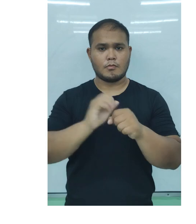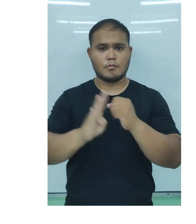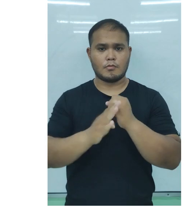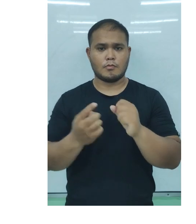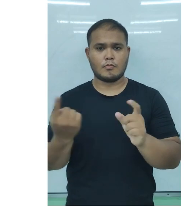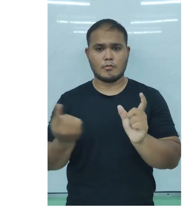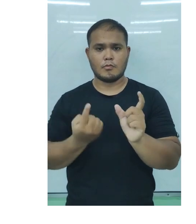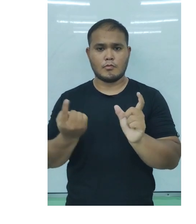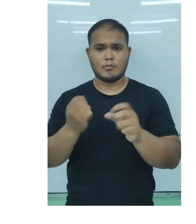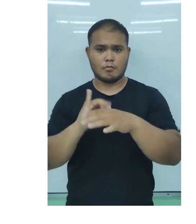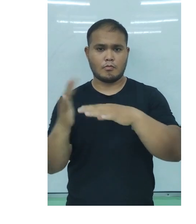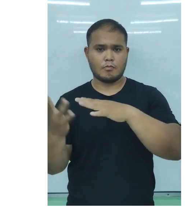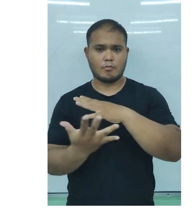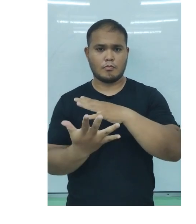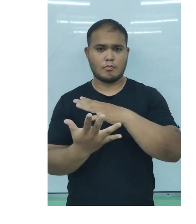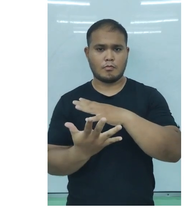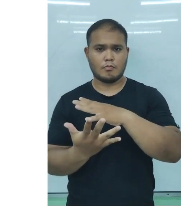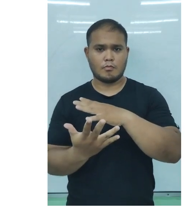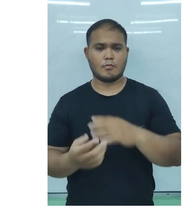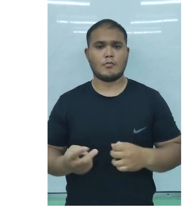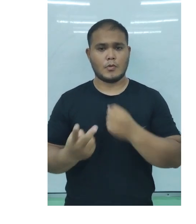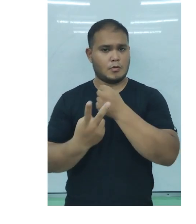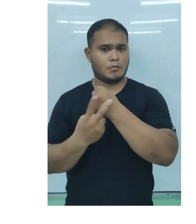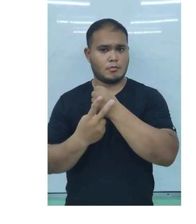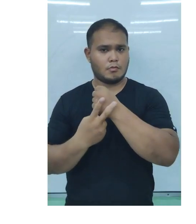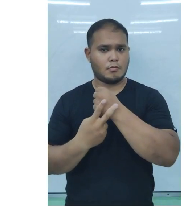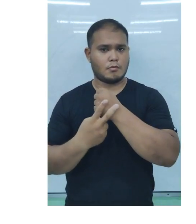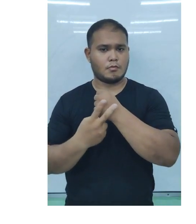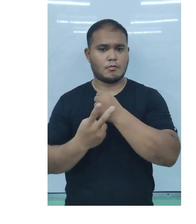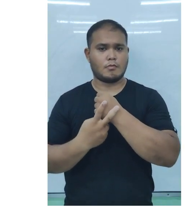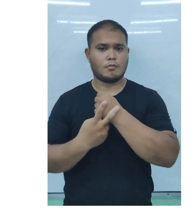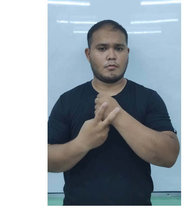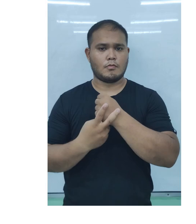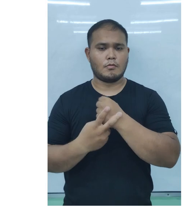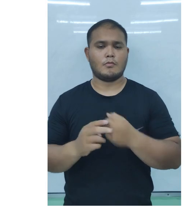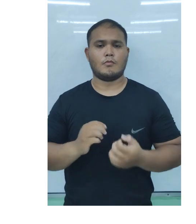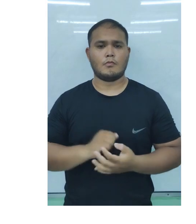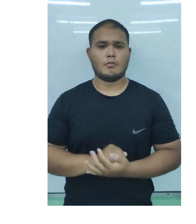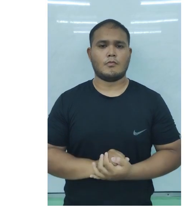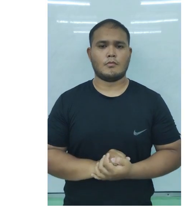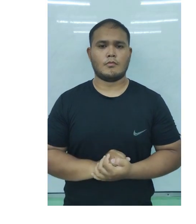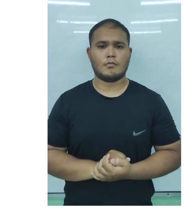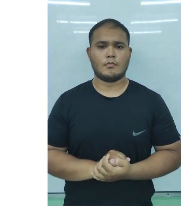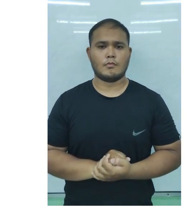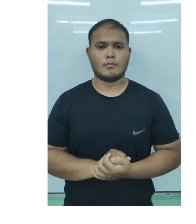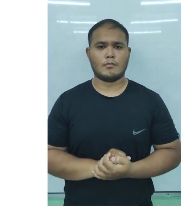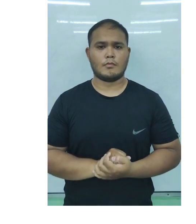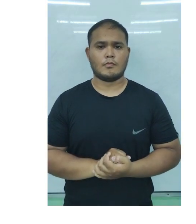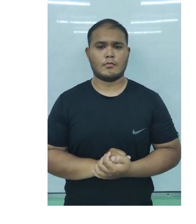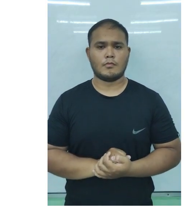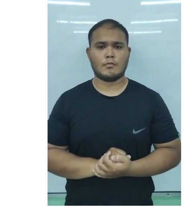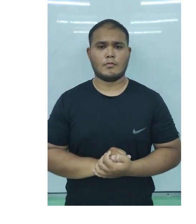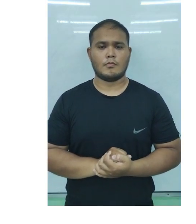do plural, no presente do indicativo. Essa frase, eu nem disse